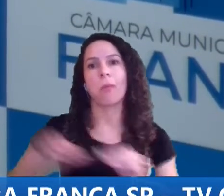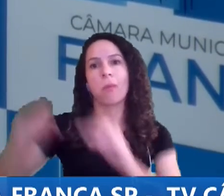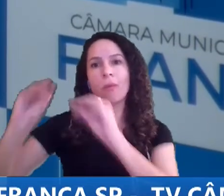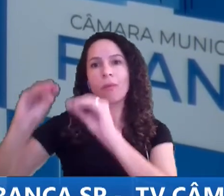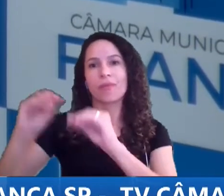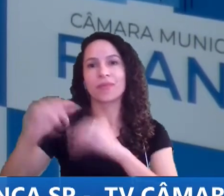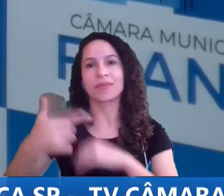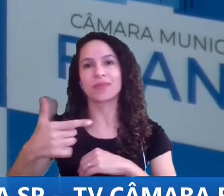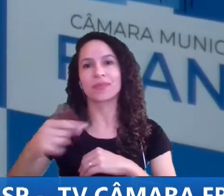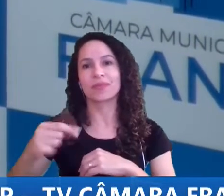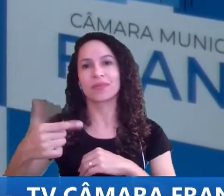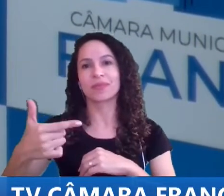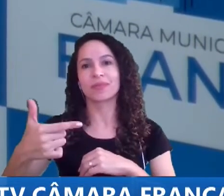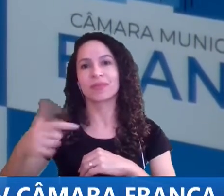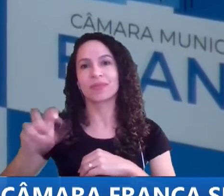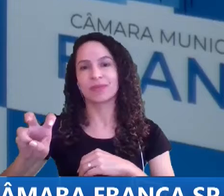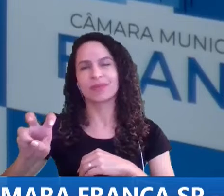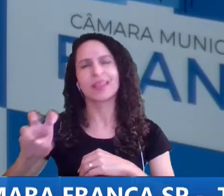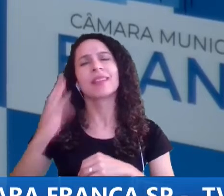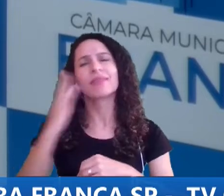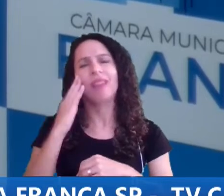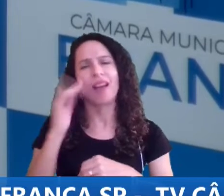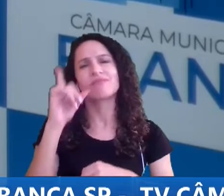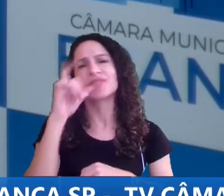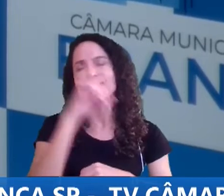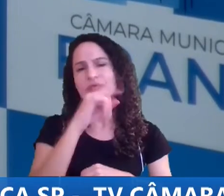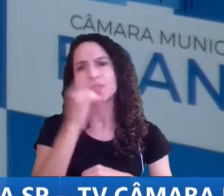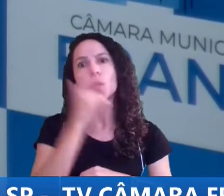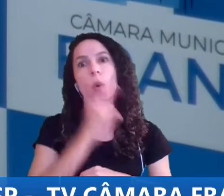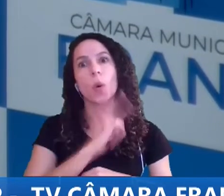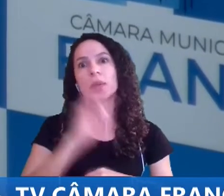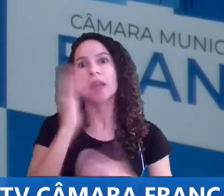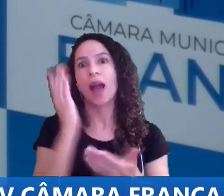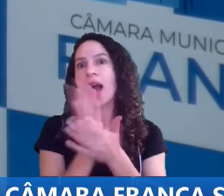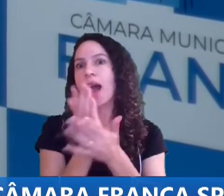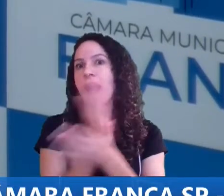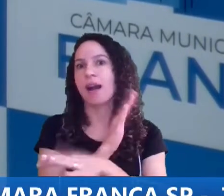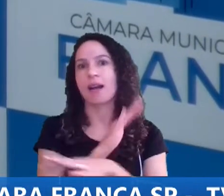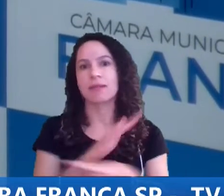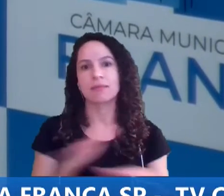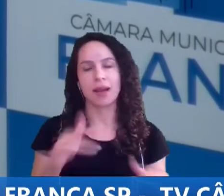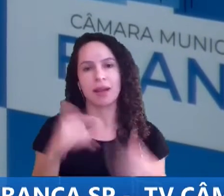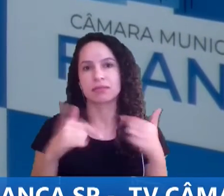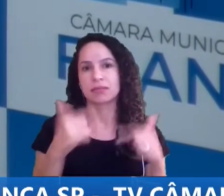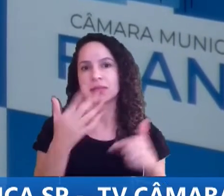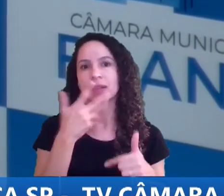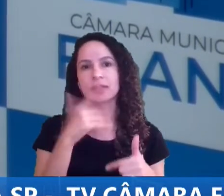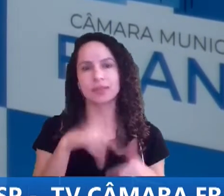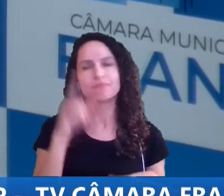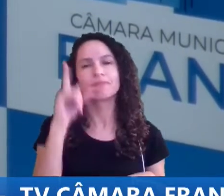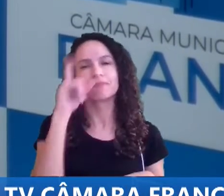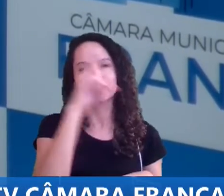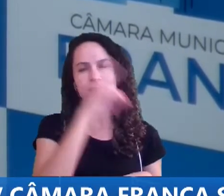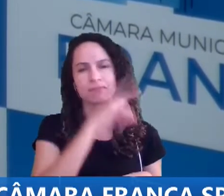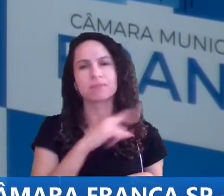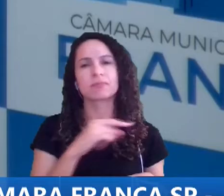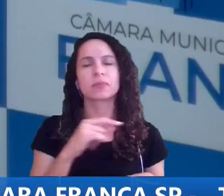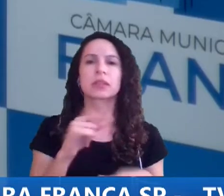agora, e infelizmente, dificilmente, né, o nosso país vai conseguir fazer essa eliminação do trabalho infantil, assumida junto com a